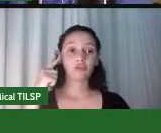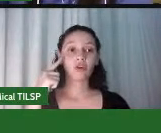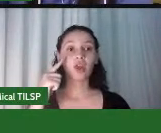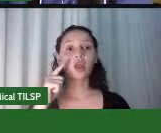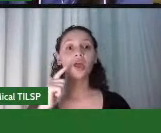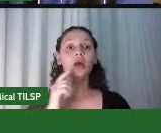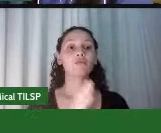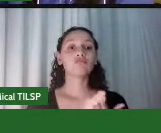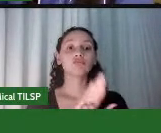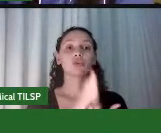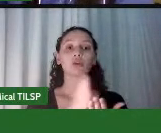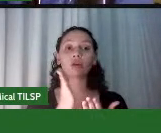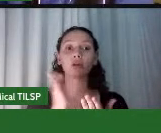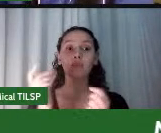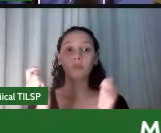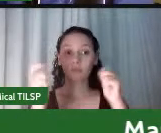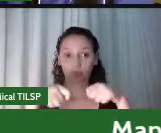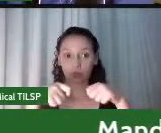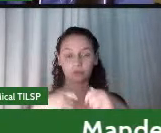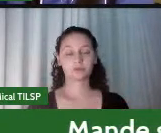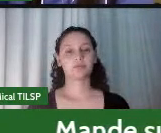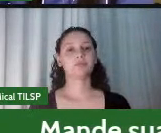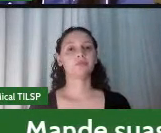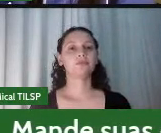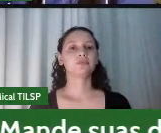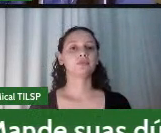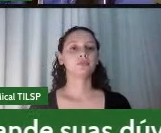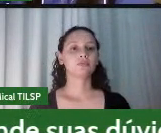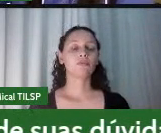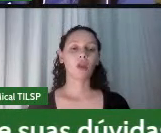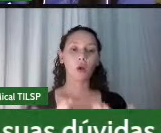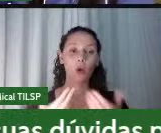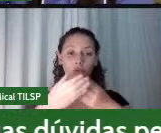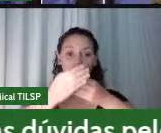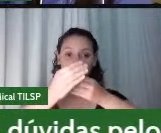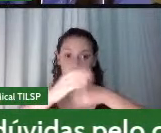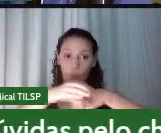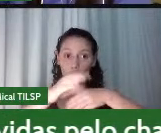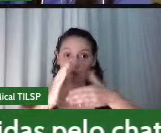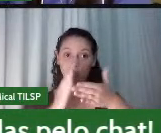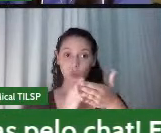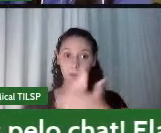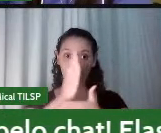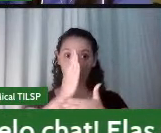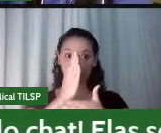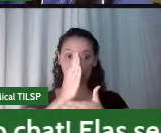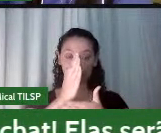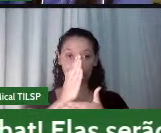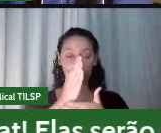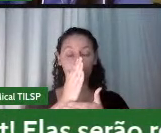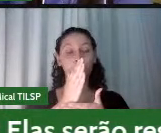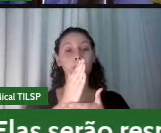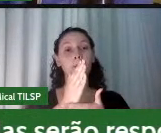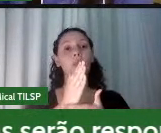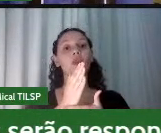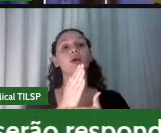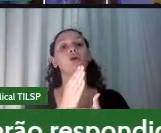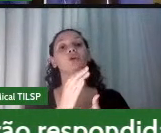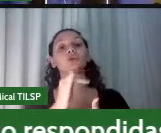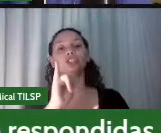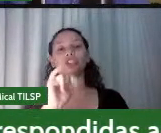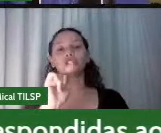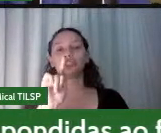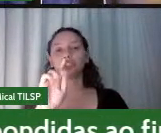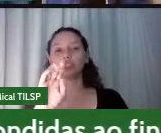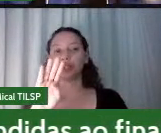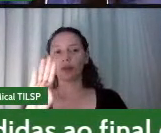conversando. Então, eu passei no concurso público aqui, o Rio Grande do Sul, o IGP, que é o Instituto Geral de Perícias,